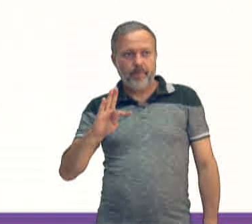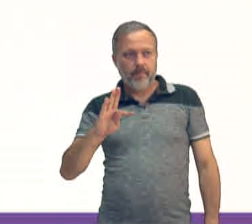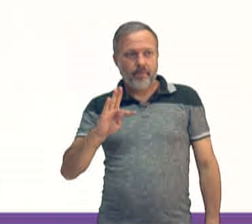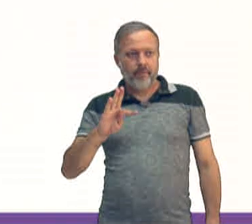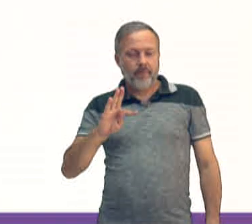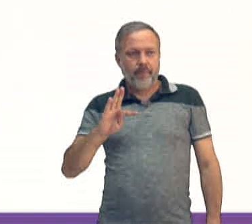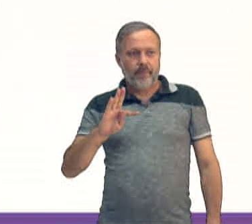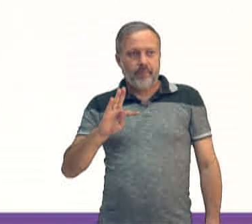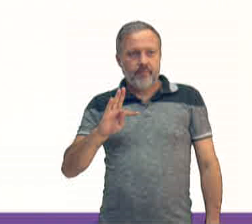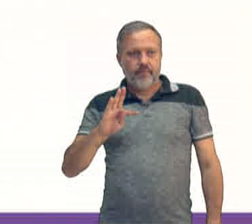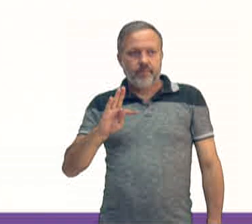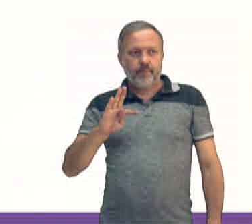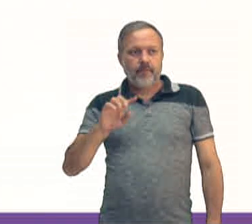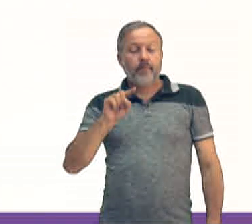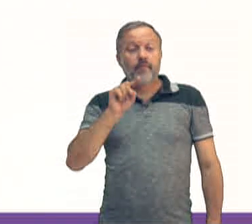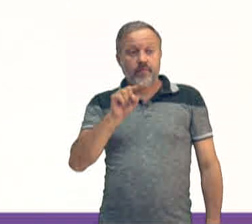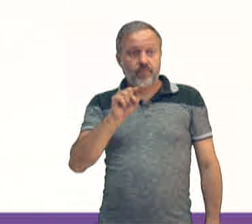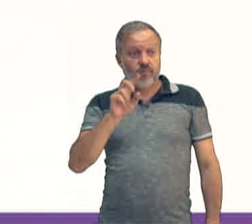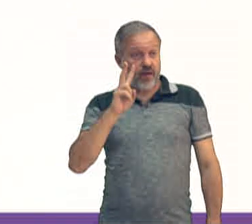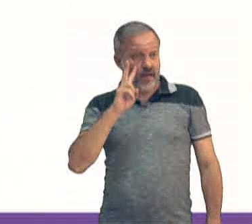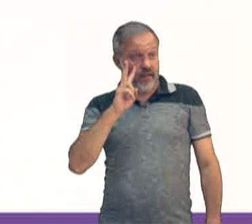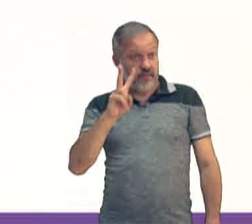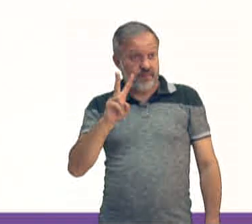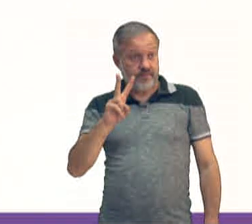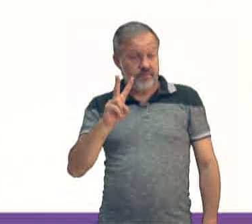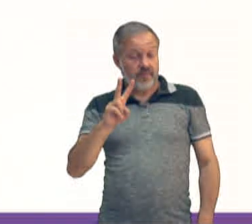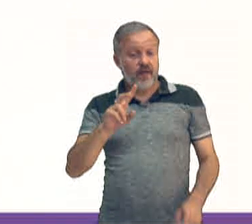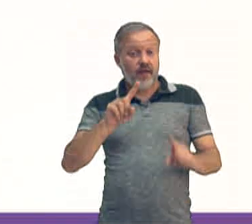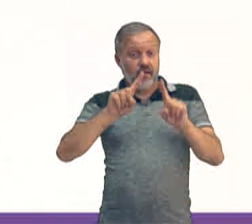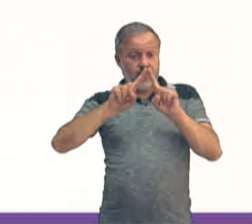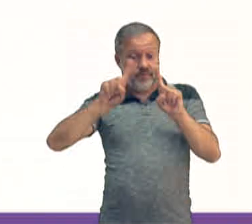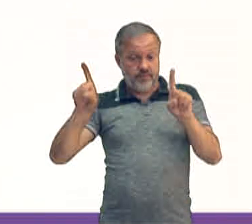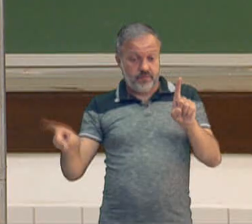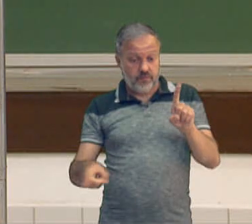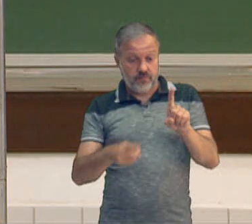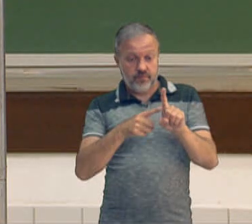no budismo tibetano, aqui temos os vários ciclos da vida,